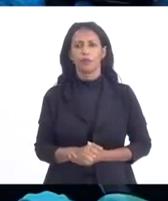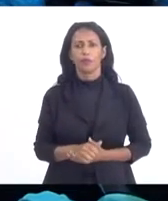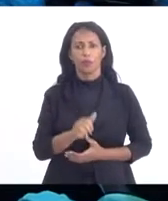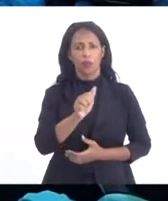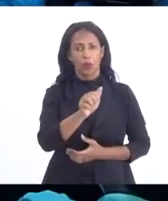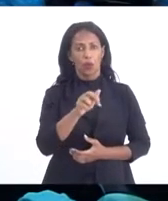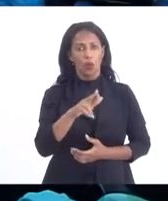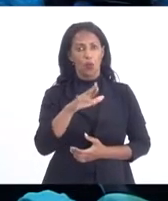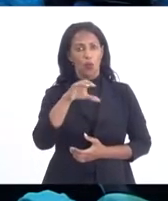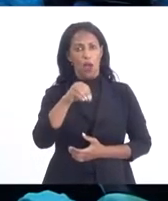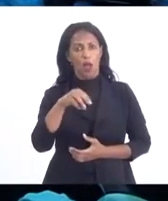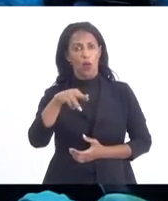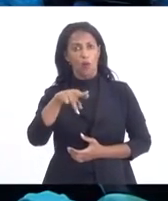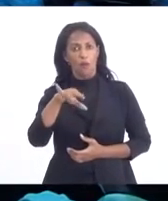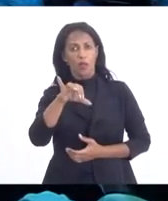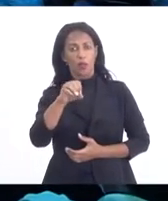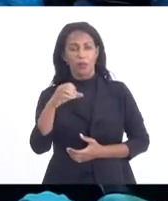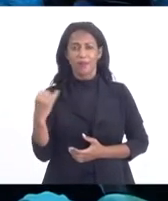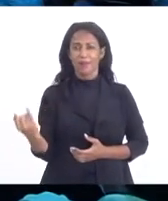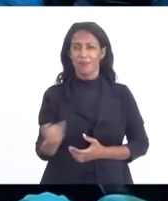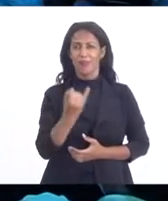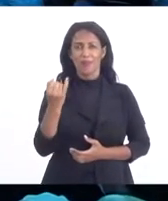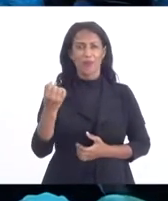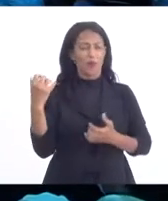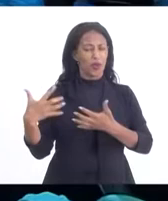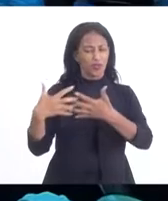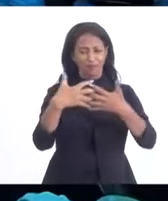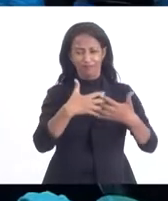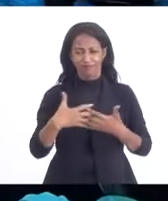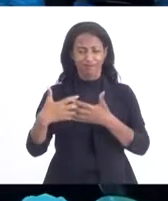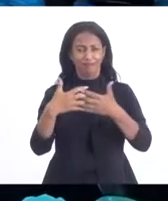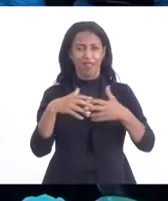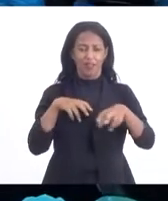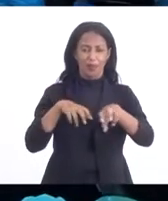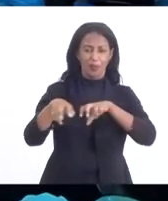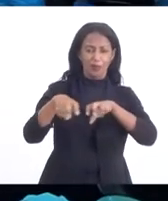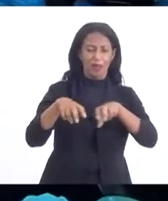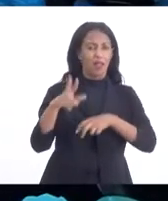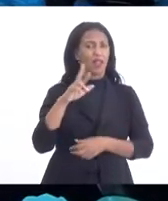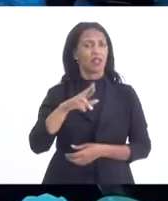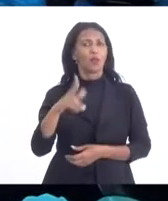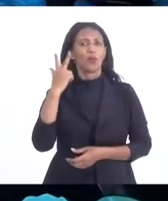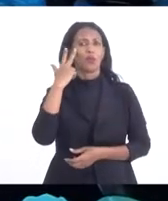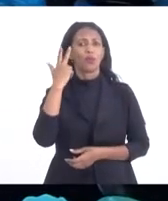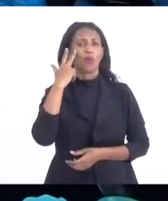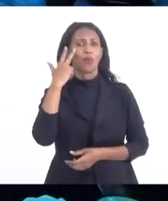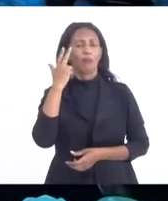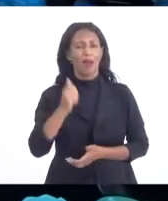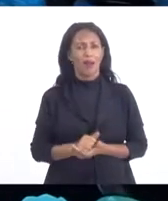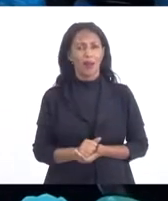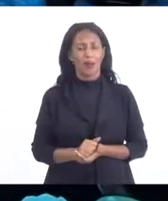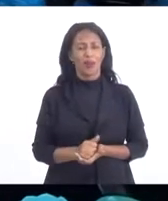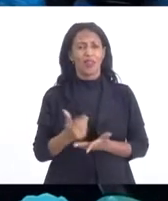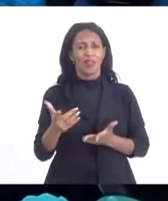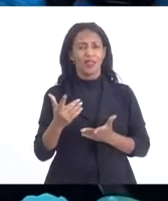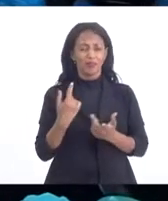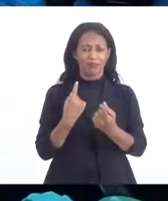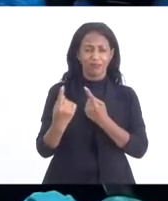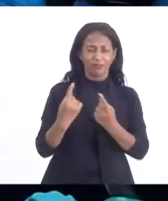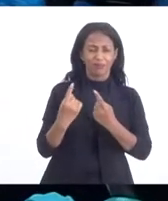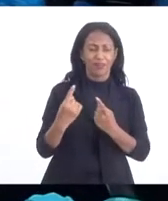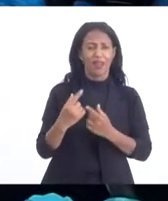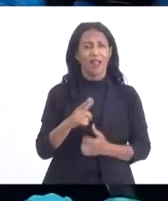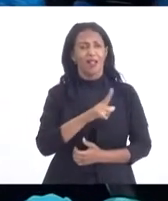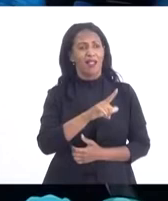para Itapiruna é muito importante. A quantidade de caminhão, carreta passando aqui dentro não é normal. E o trânsito está afogado. Laje